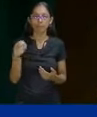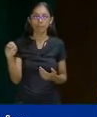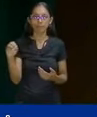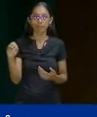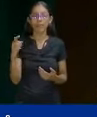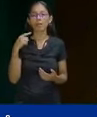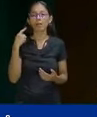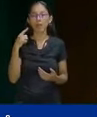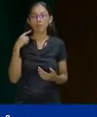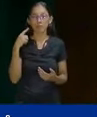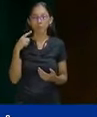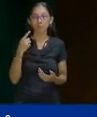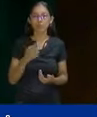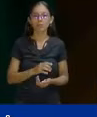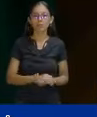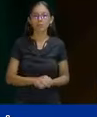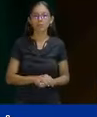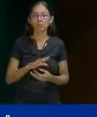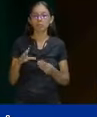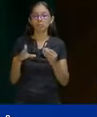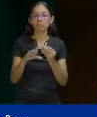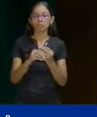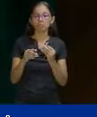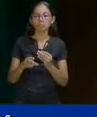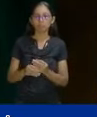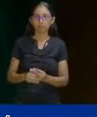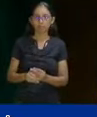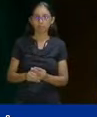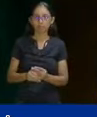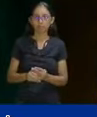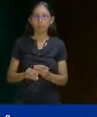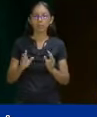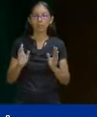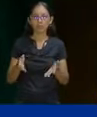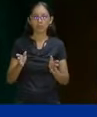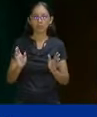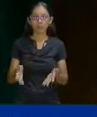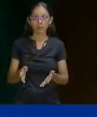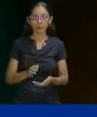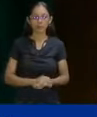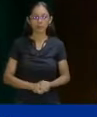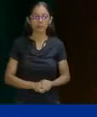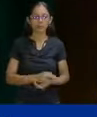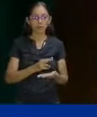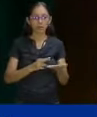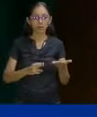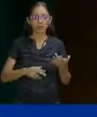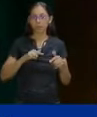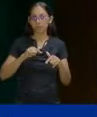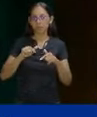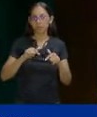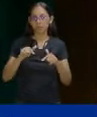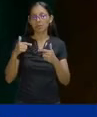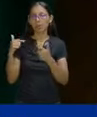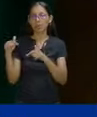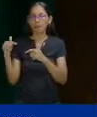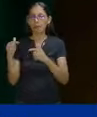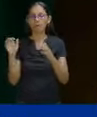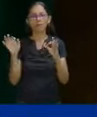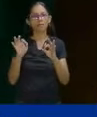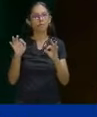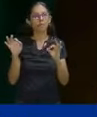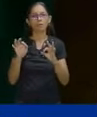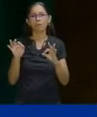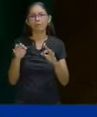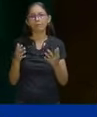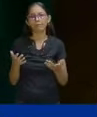contabilidade, e as notas fiscais juntadas dão conta de nenhum relatório de atividades, de nenhuma informação adicional